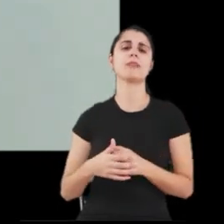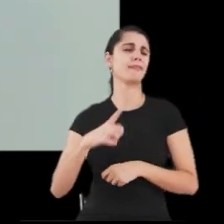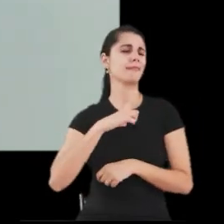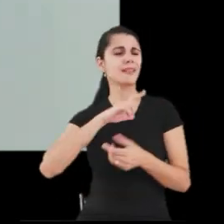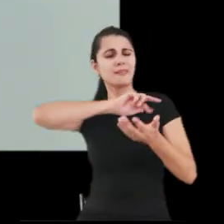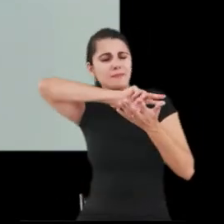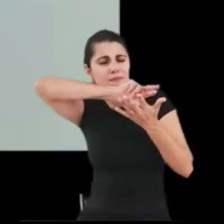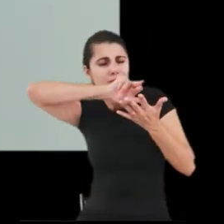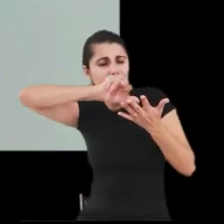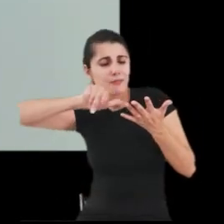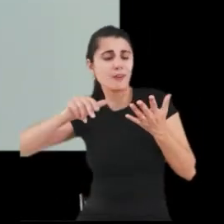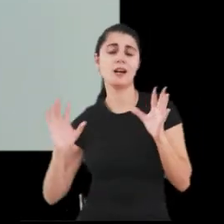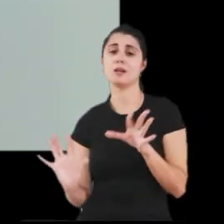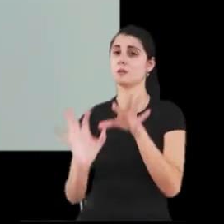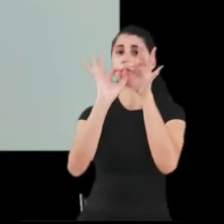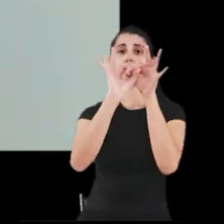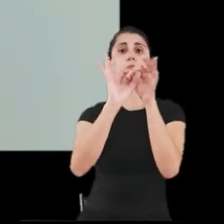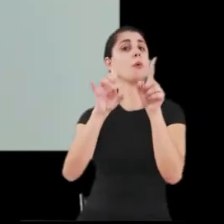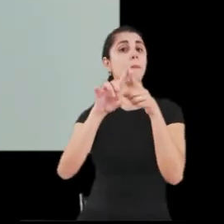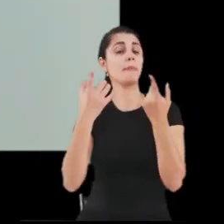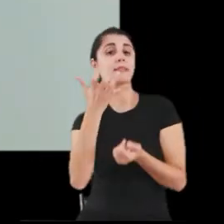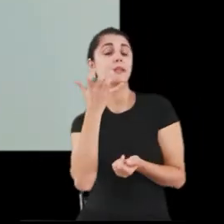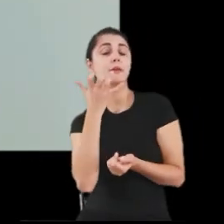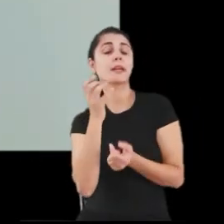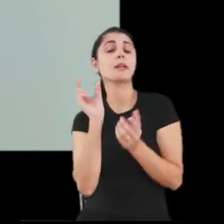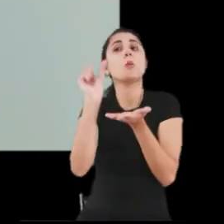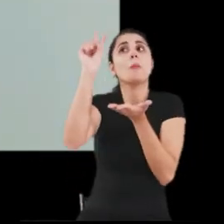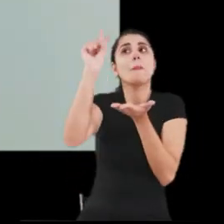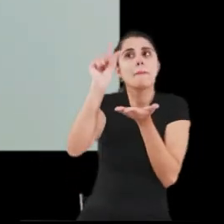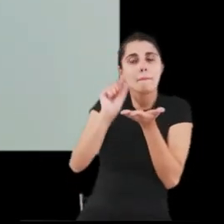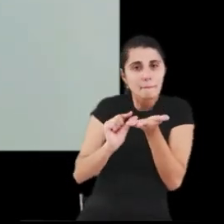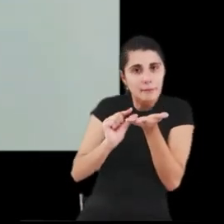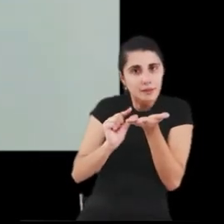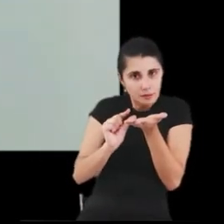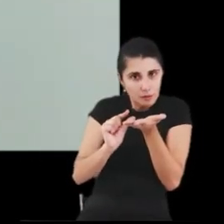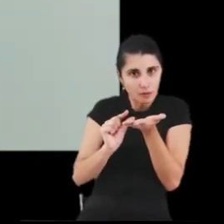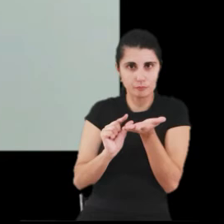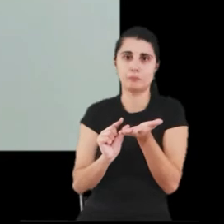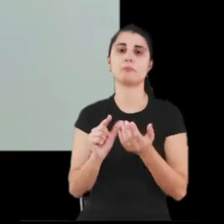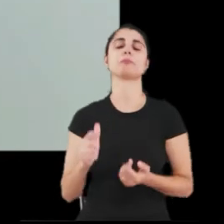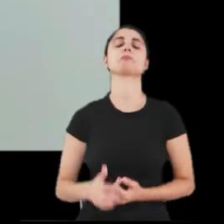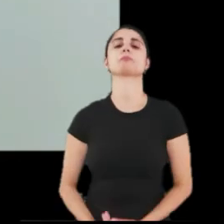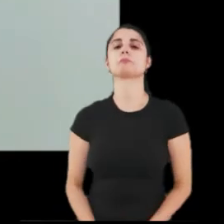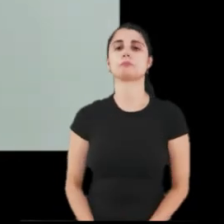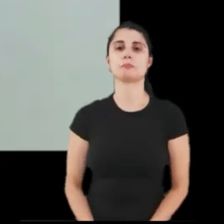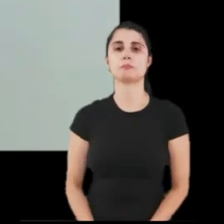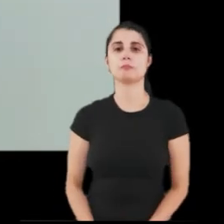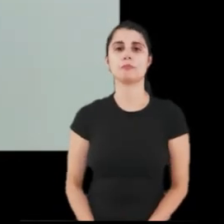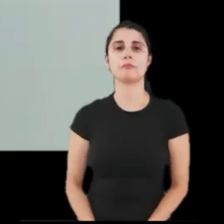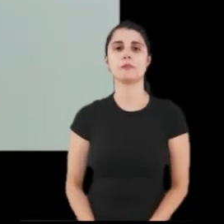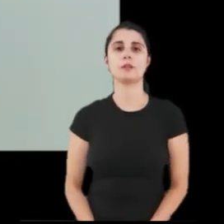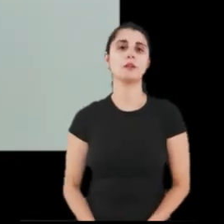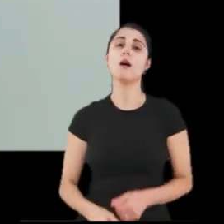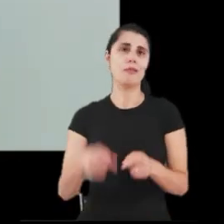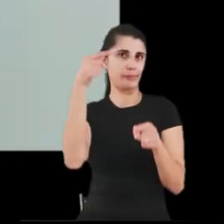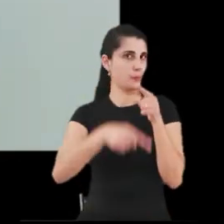Teremos vários comuns aqui à frente. Mas o que eu quero é o menor múltiplo comum não nulo. Essa fórmula não vale a